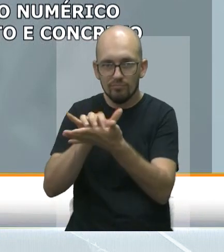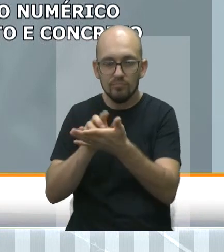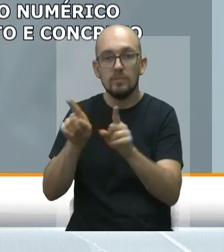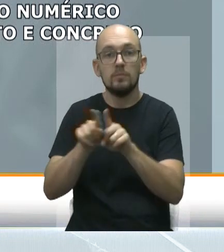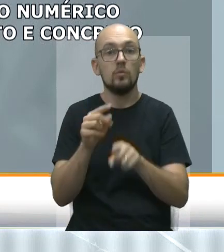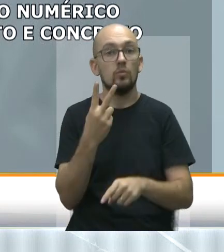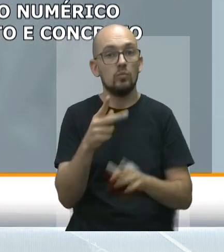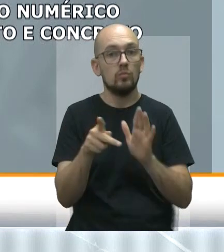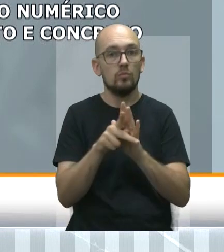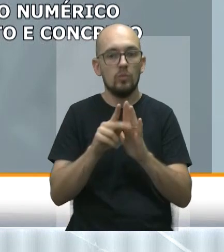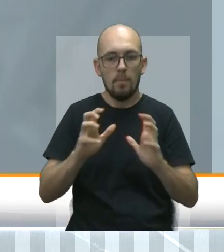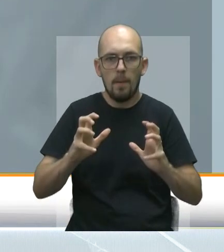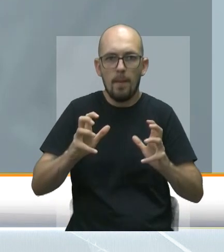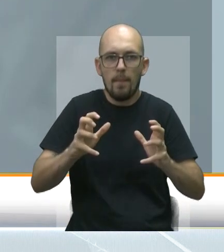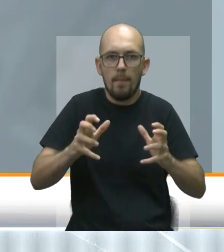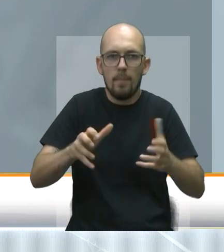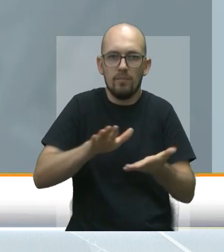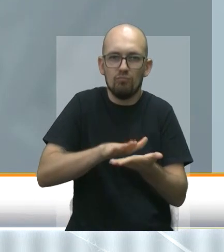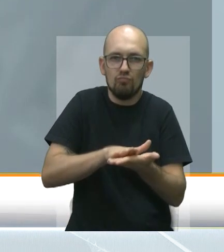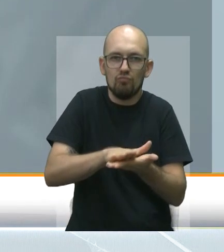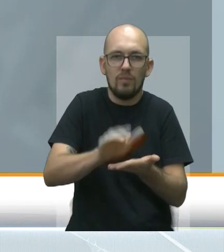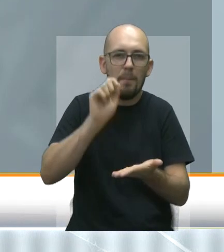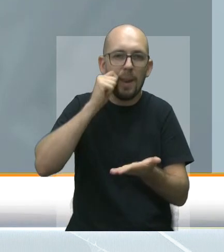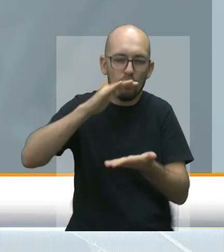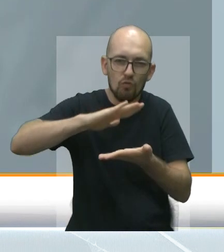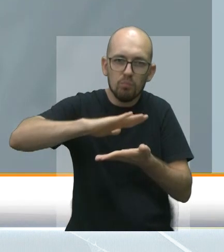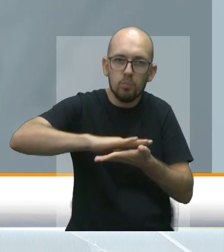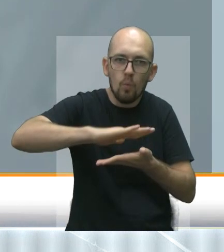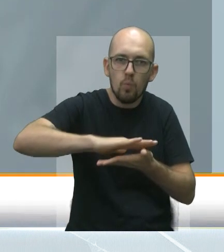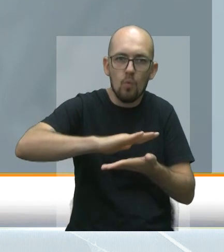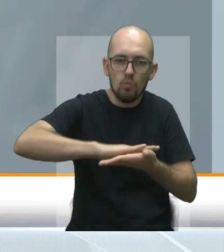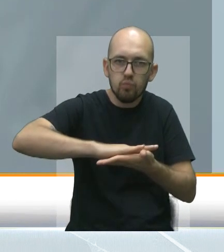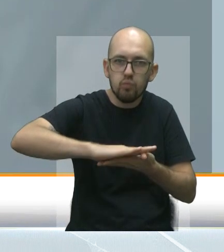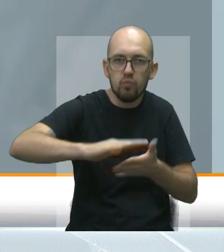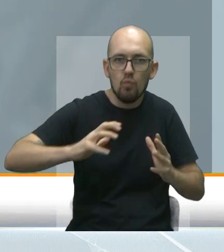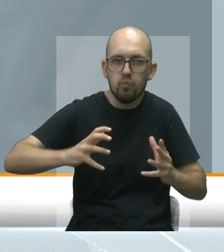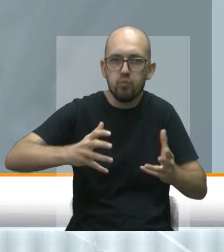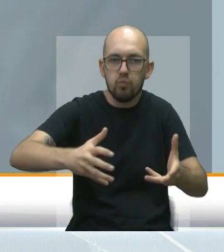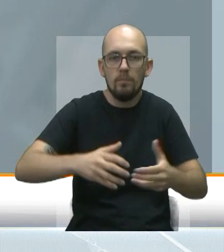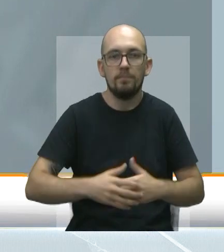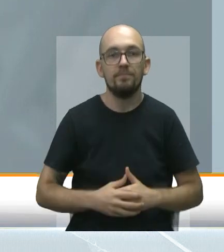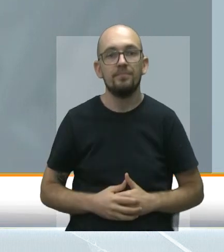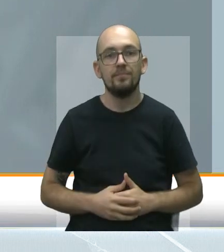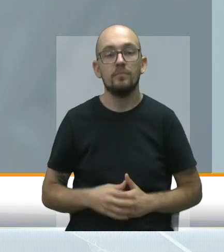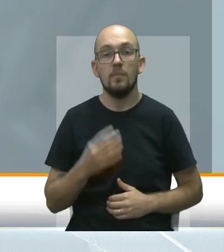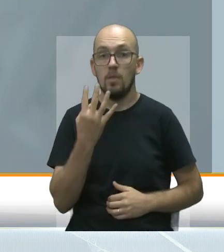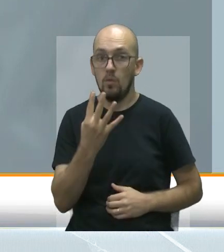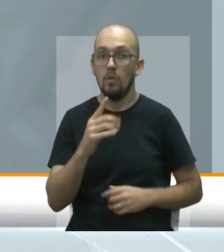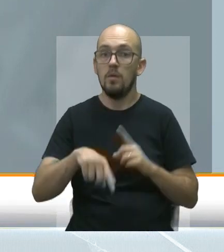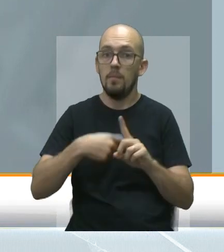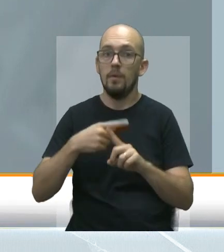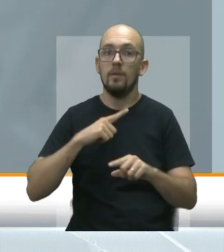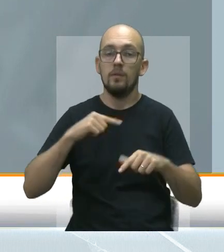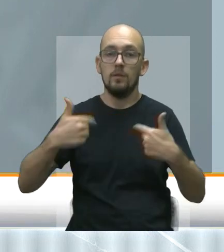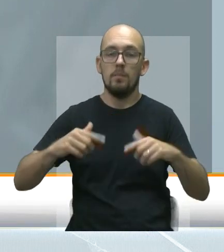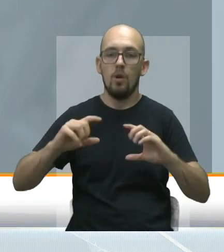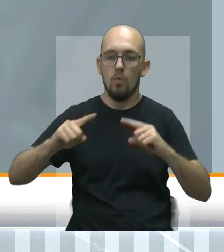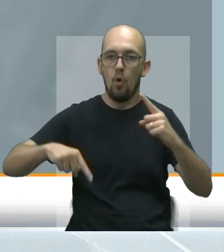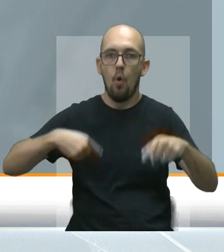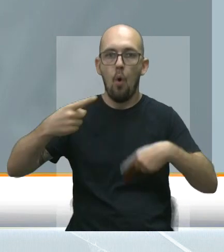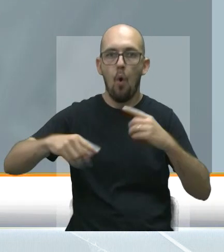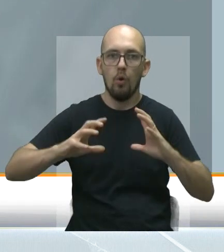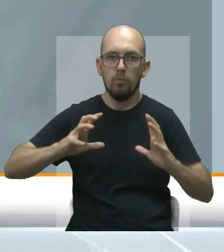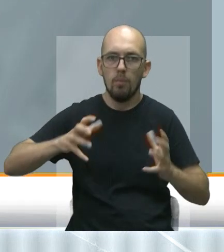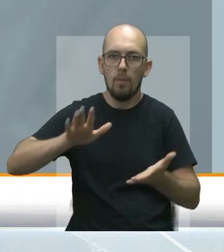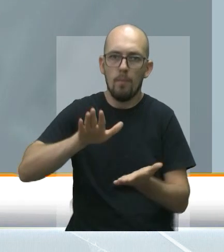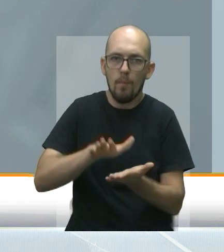de pavimentadora, asfalto e concreto. Nós temos ainda 4 vagas para operador de rolo compressor, 2 vagas